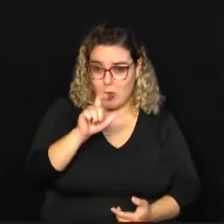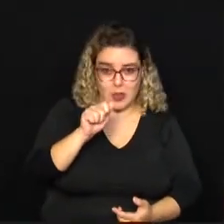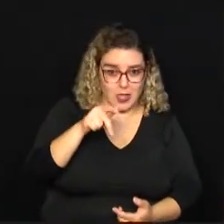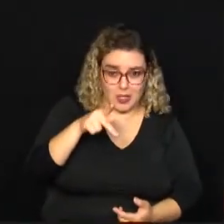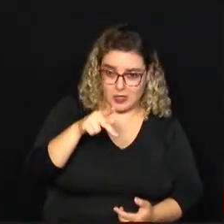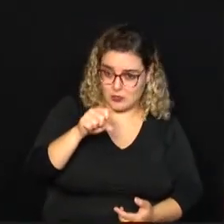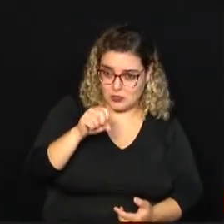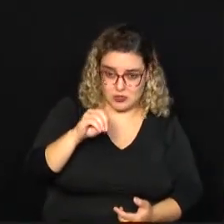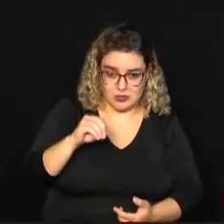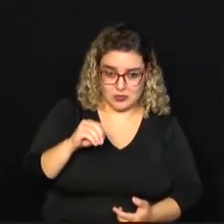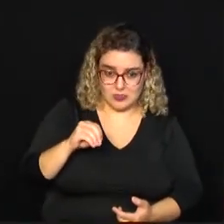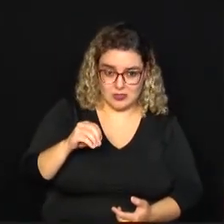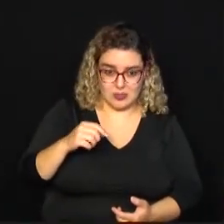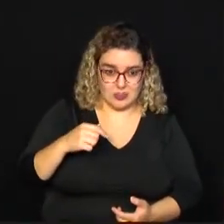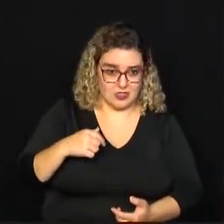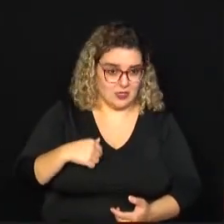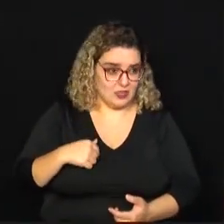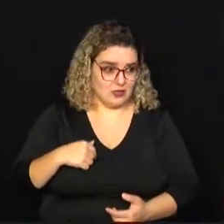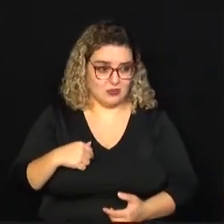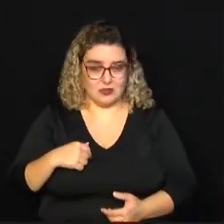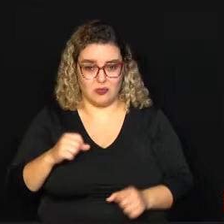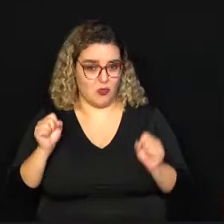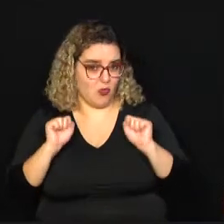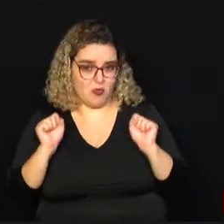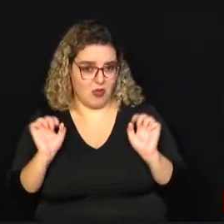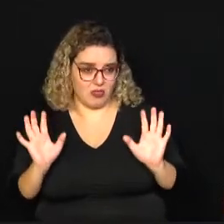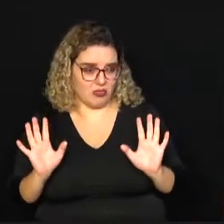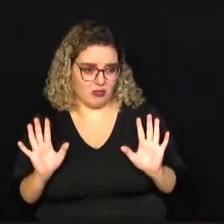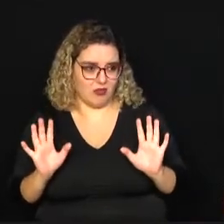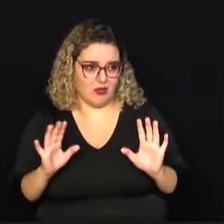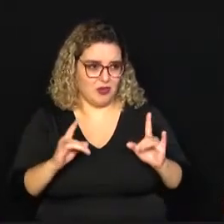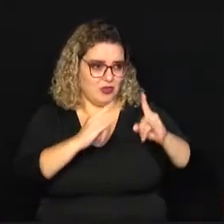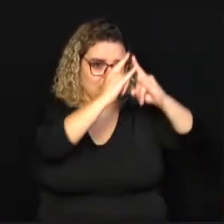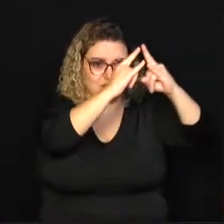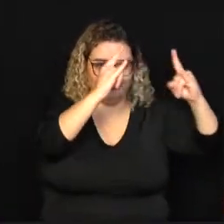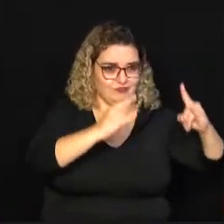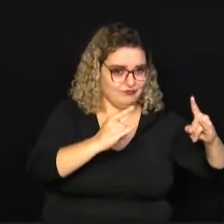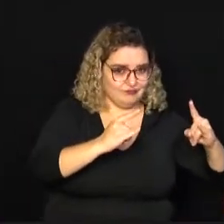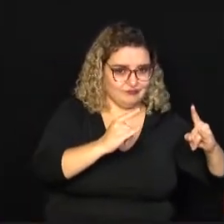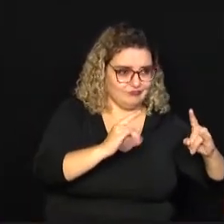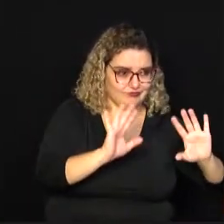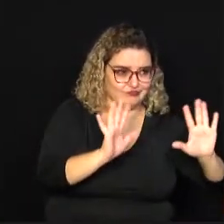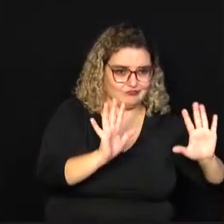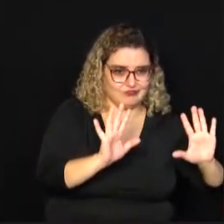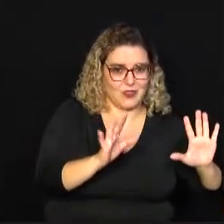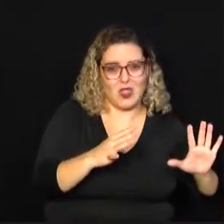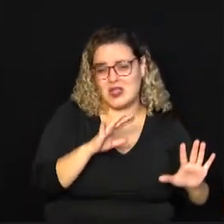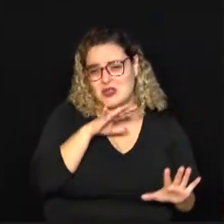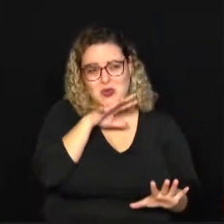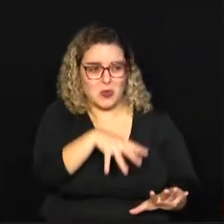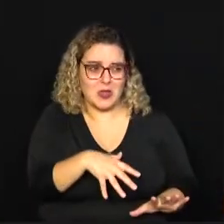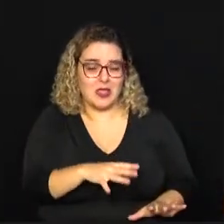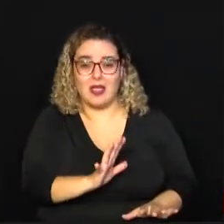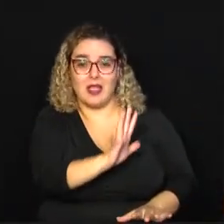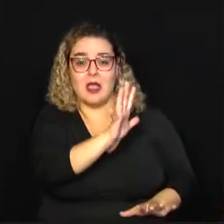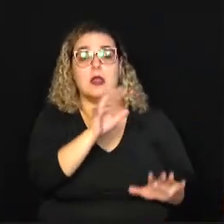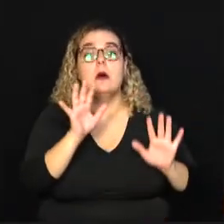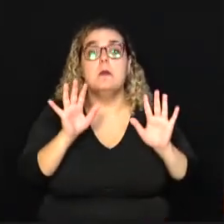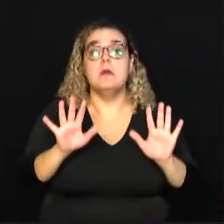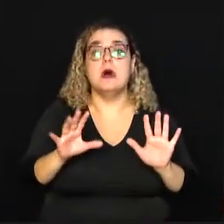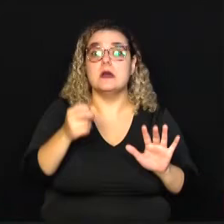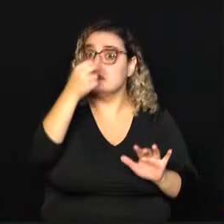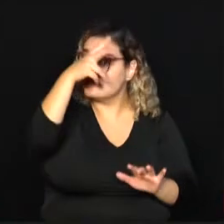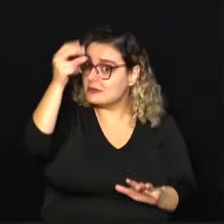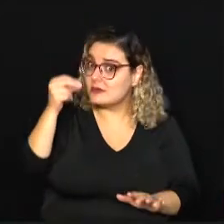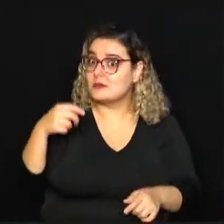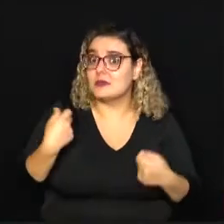Eu não sou fã de hospital de campanha, acho também uma medida ruim, né? Cara e tudo mais, mas acho que a Prefeitura tem que considerar